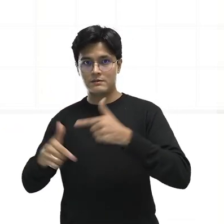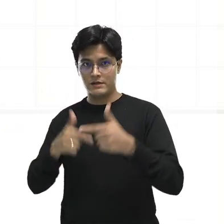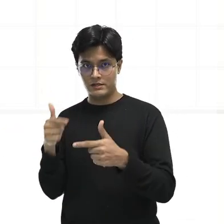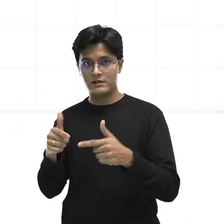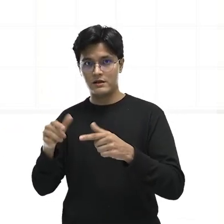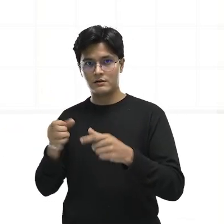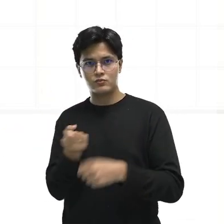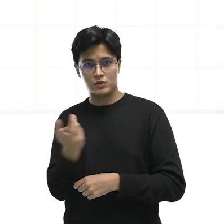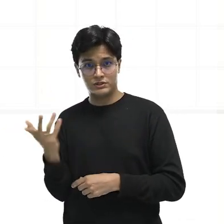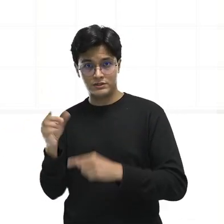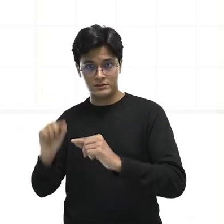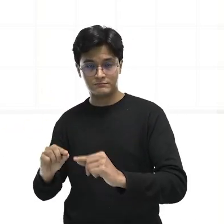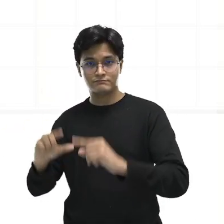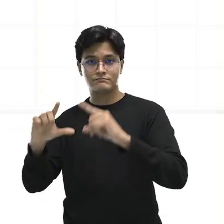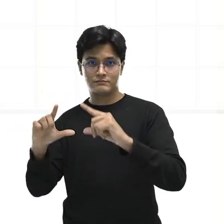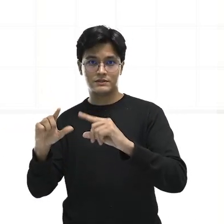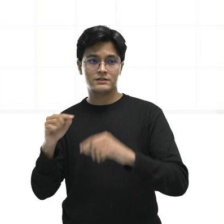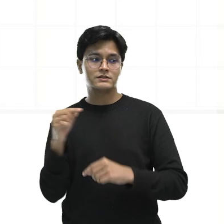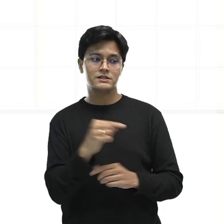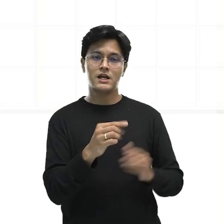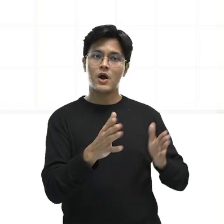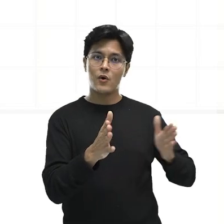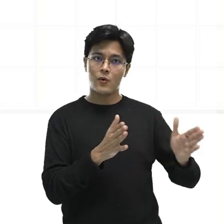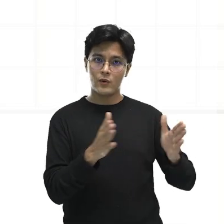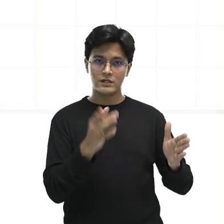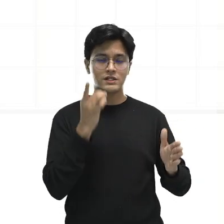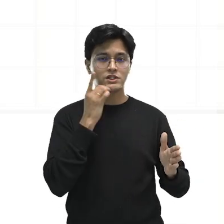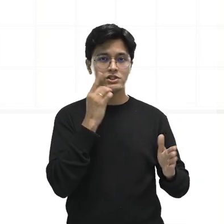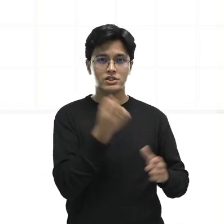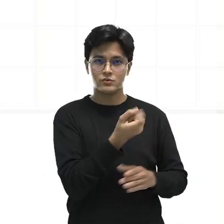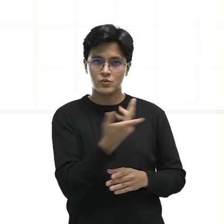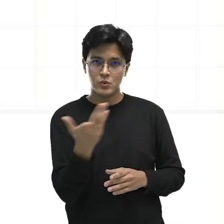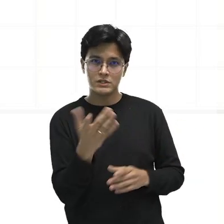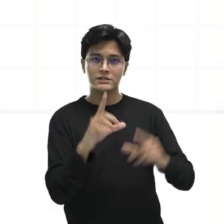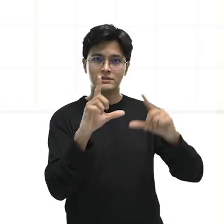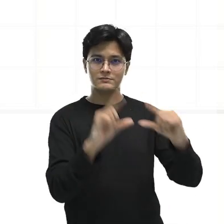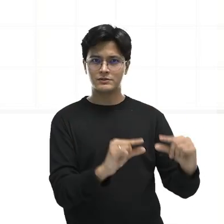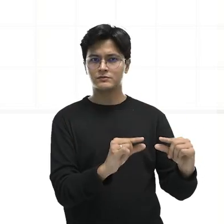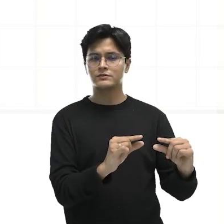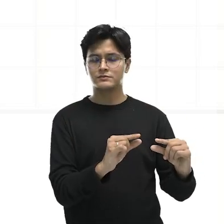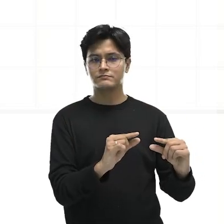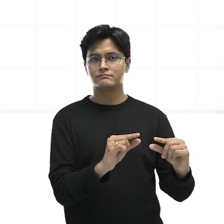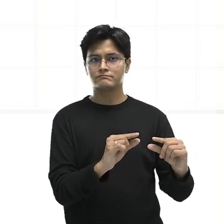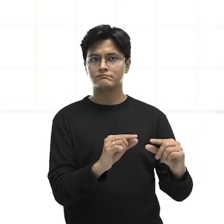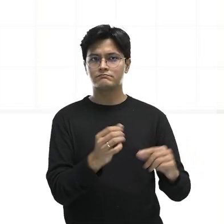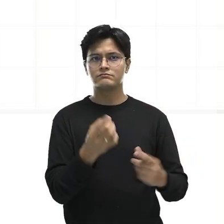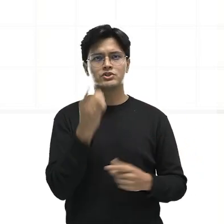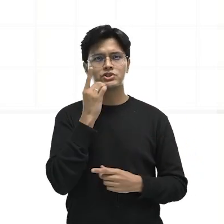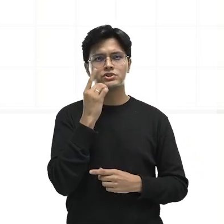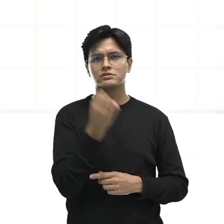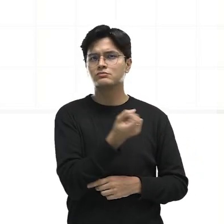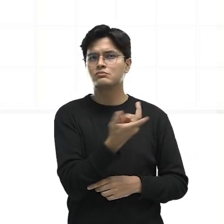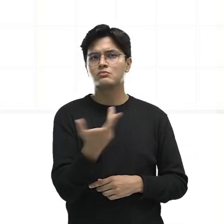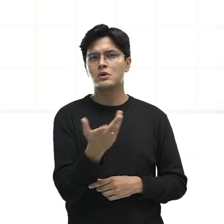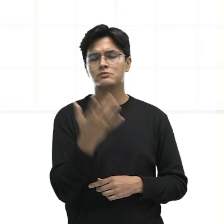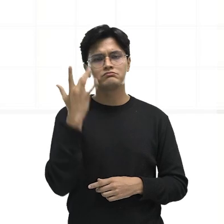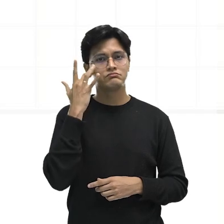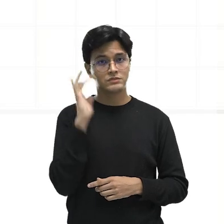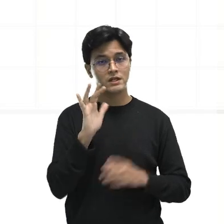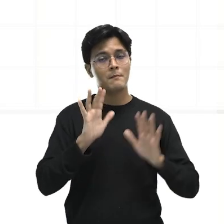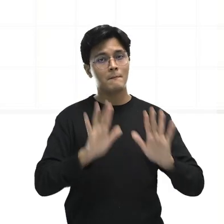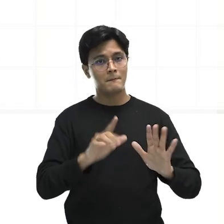trabalhadores, tá? E a quantidade de dias, ela diminuiu. Eu não sei quantos dias são, mas eu sei que tem que